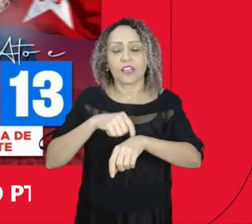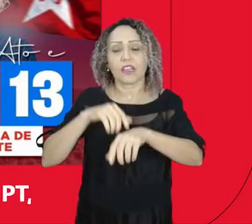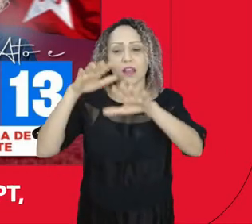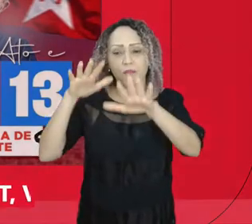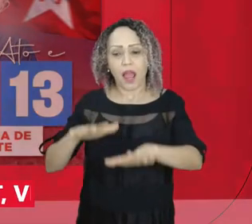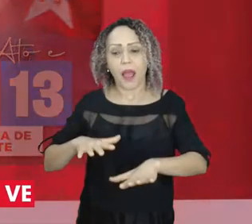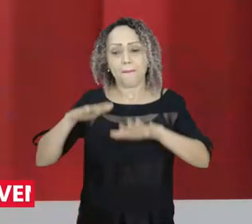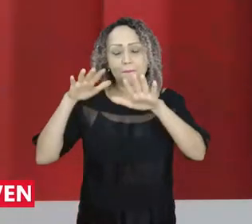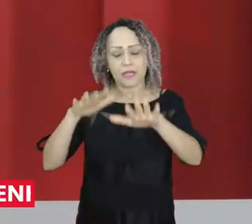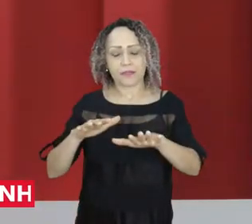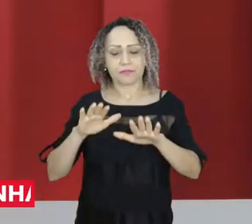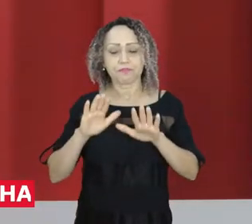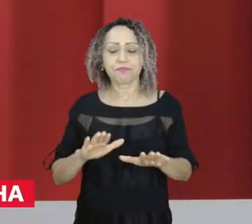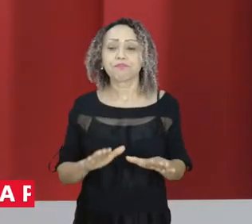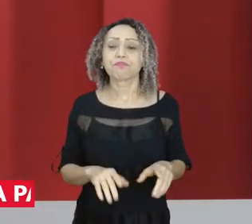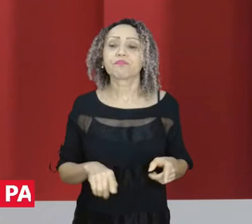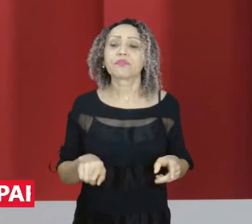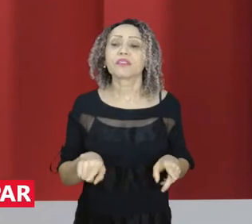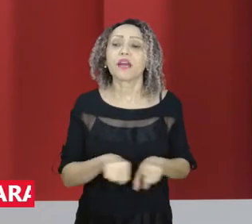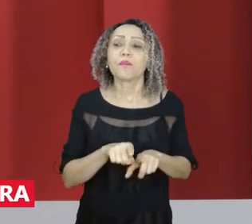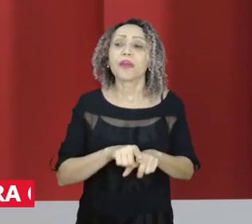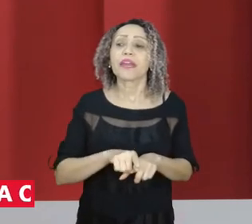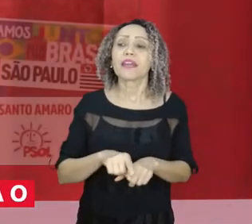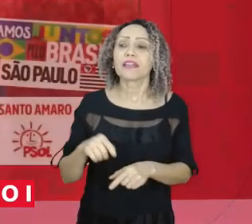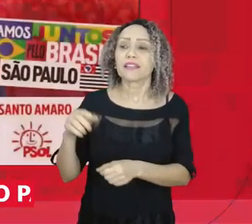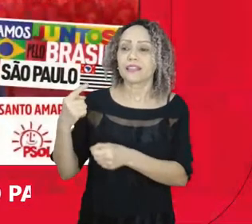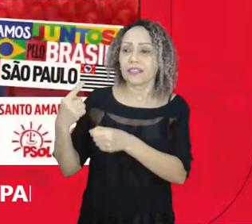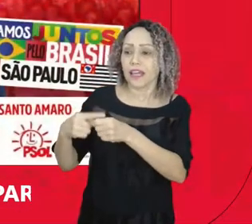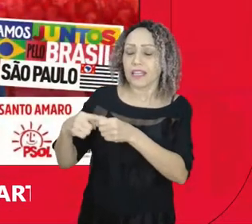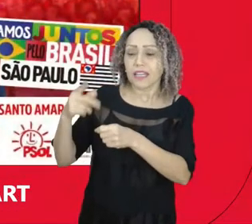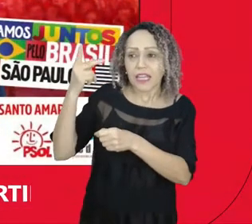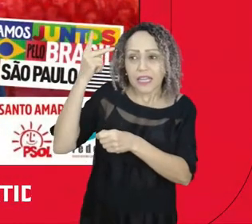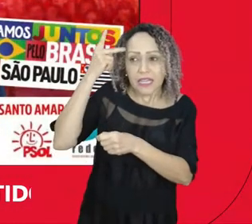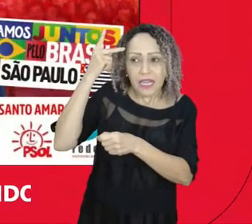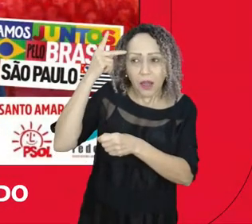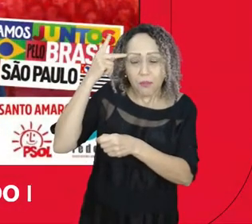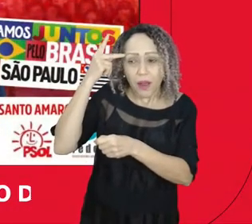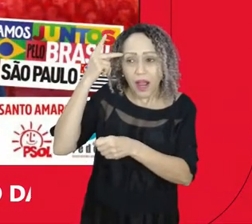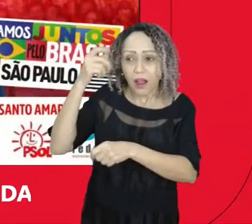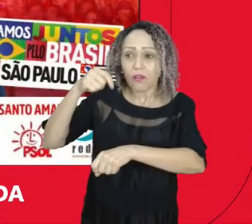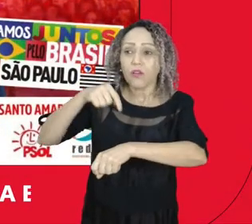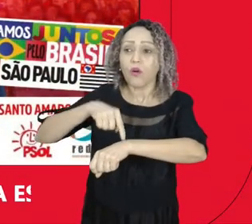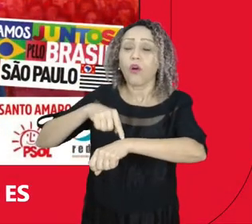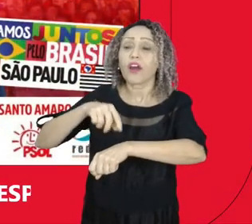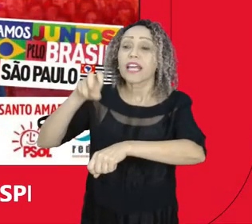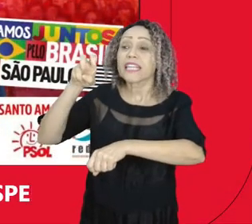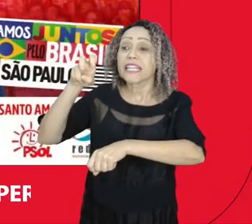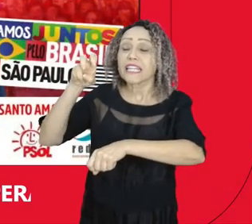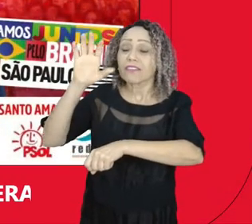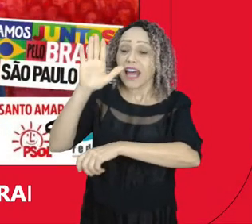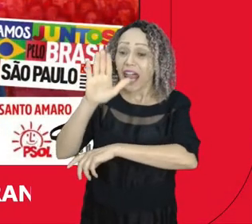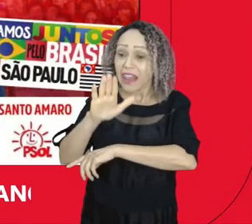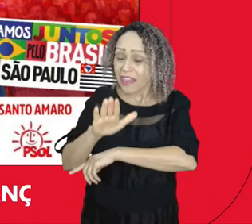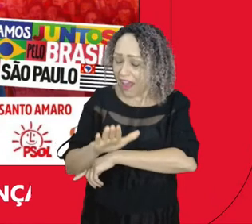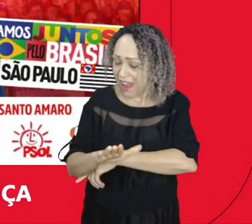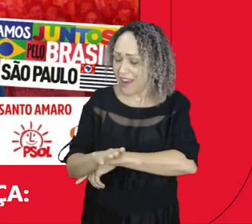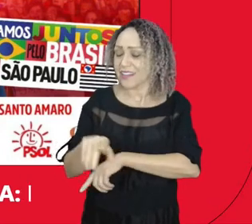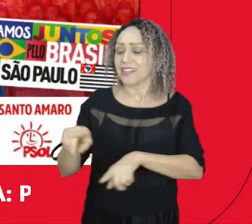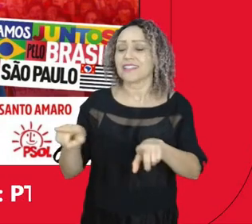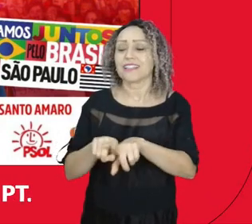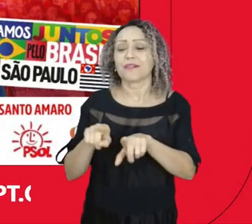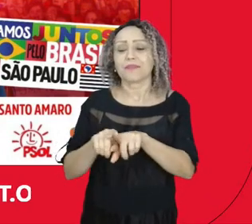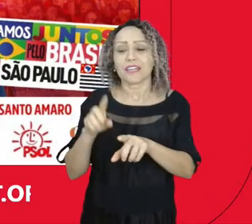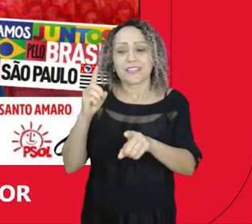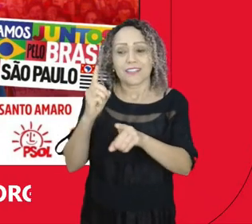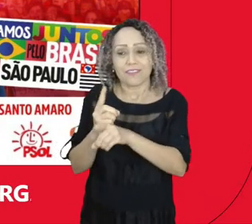Na cidade de São Paulo vai ter panfletagem no metrô Jabaquara às 17h, hoje também. Então, ó, quem está em